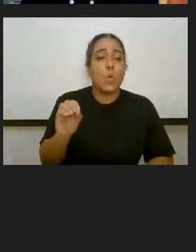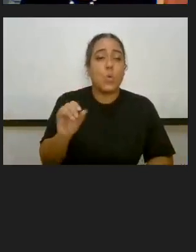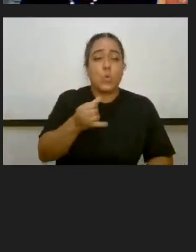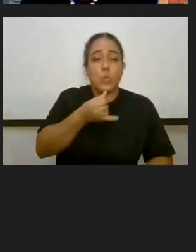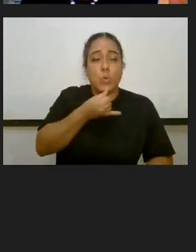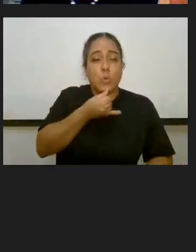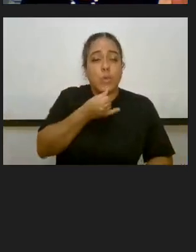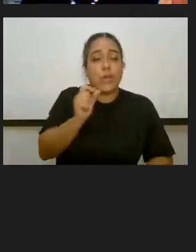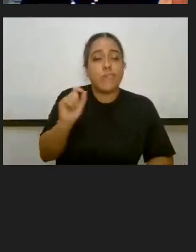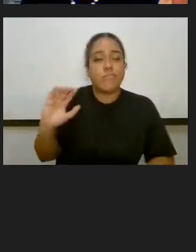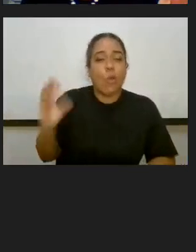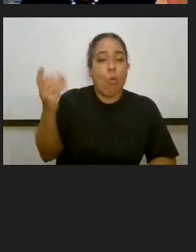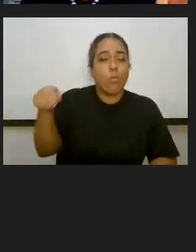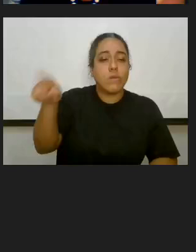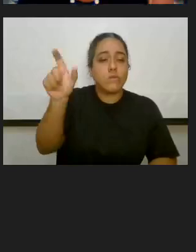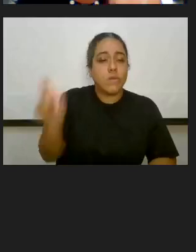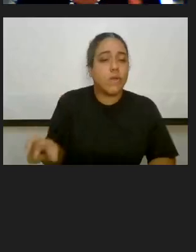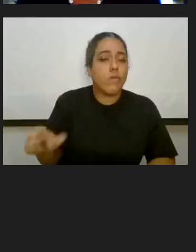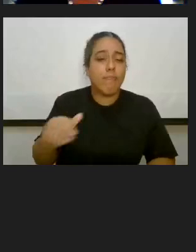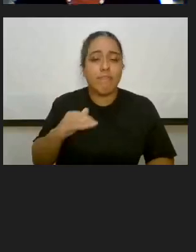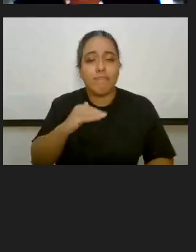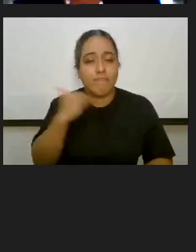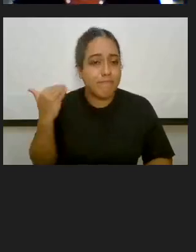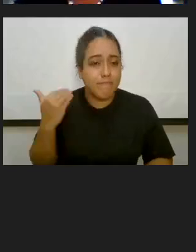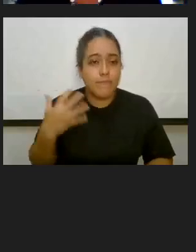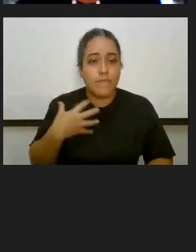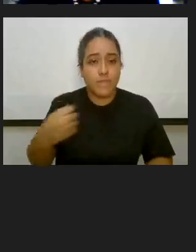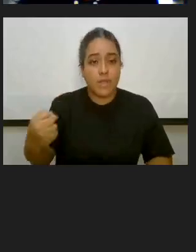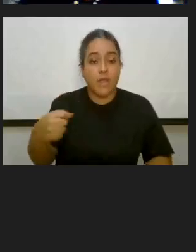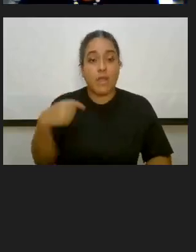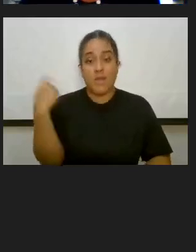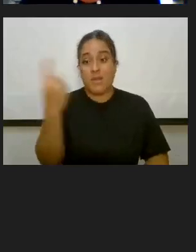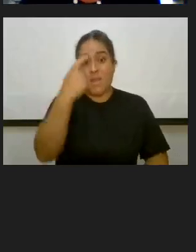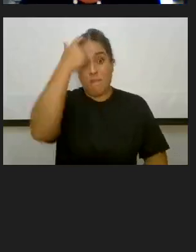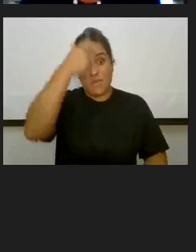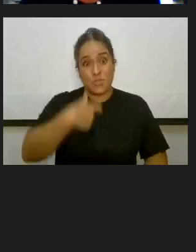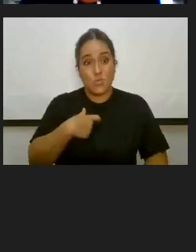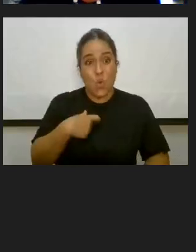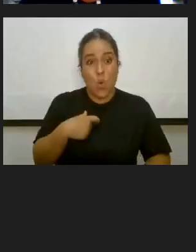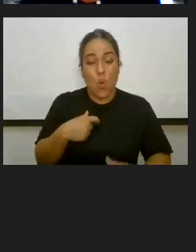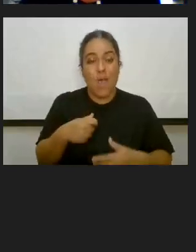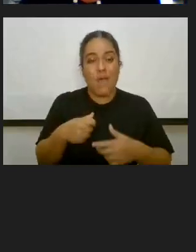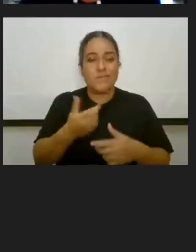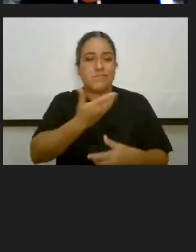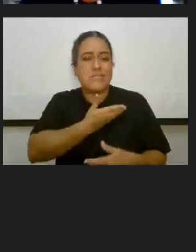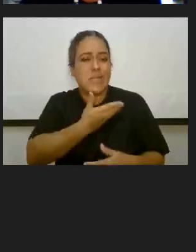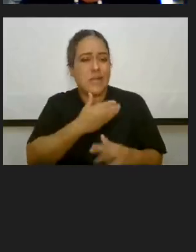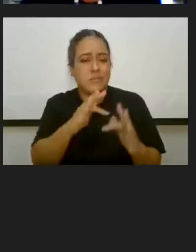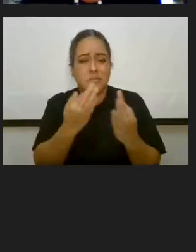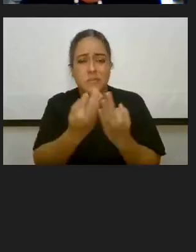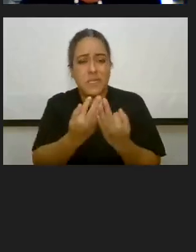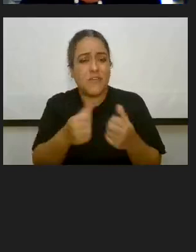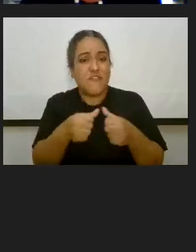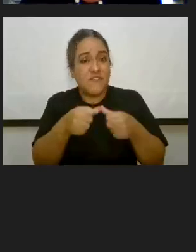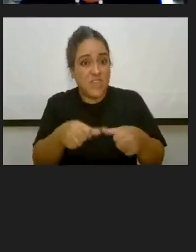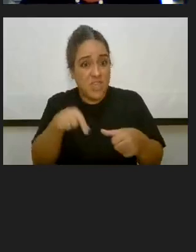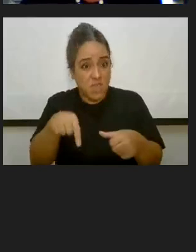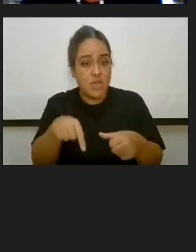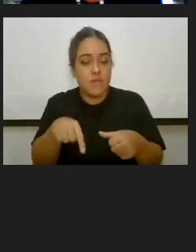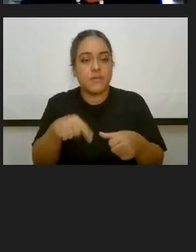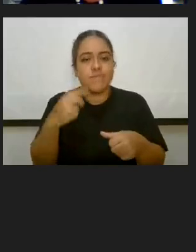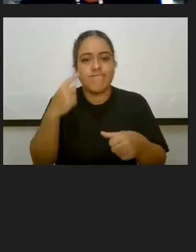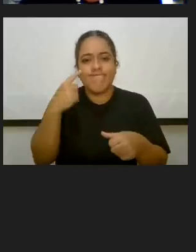aí, ela pede muito nessa orientação, esse Instituto Vitaleri, que tem